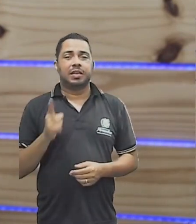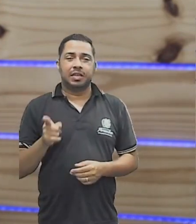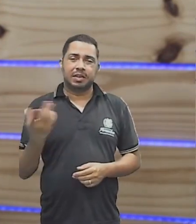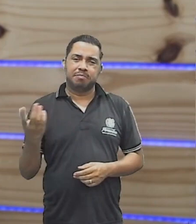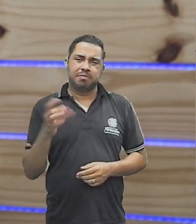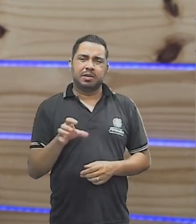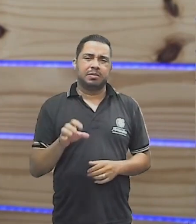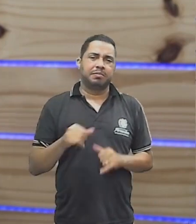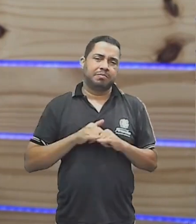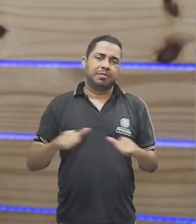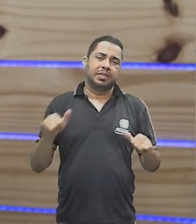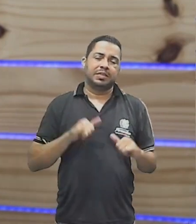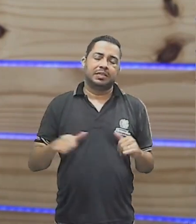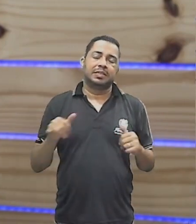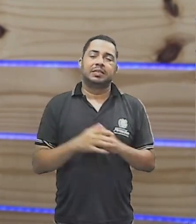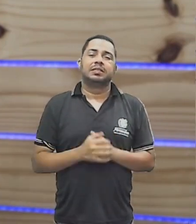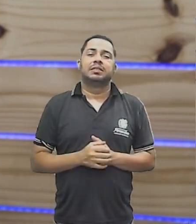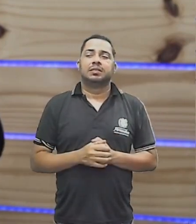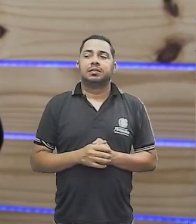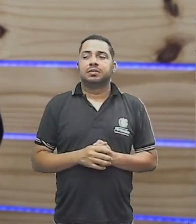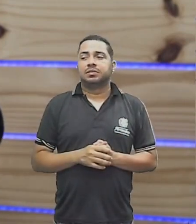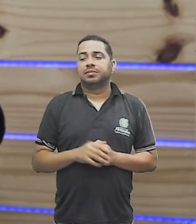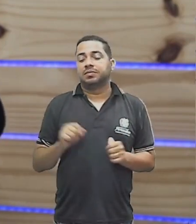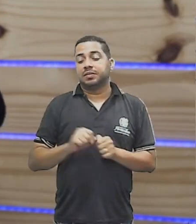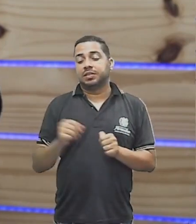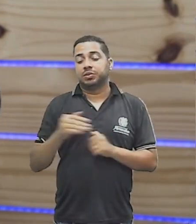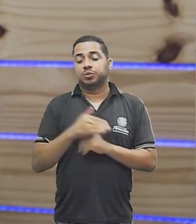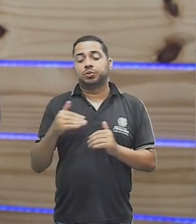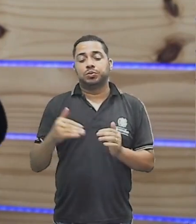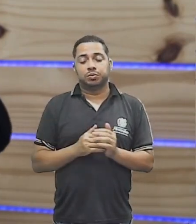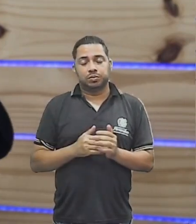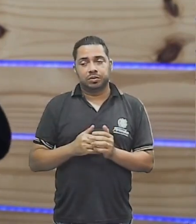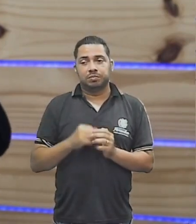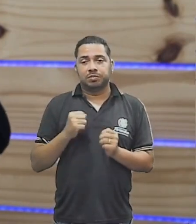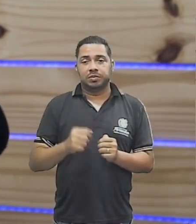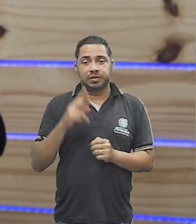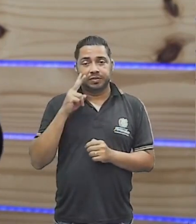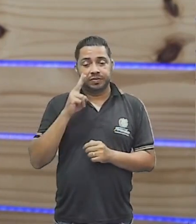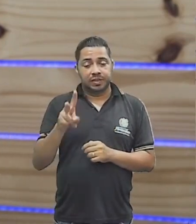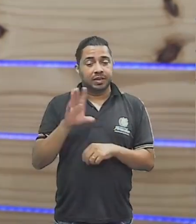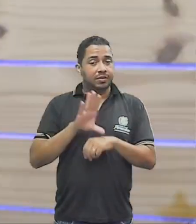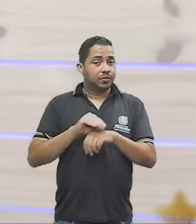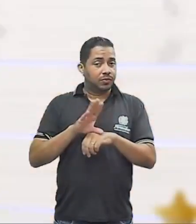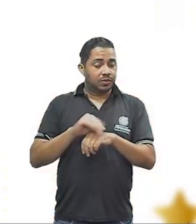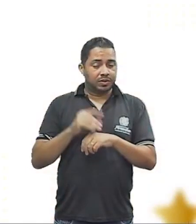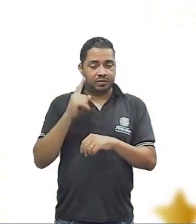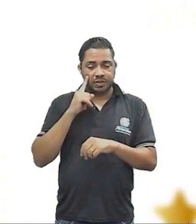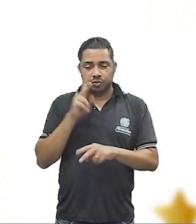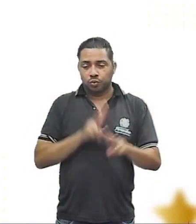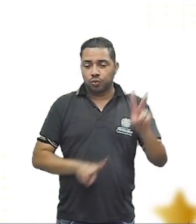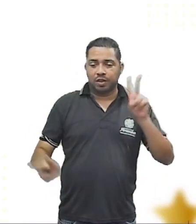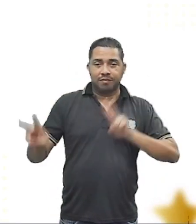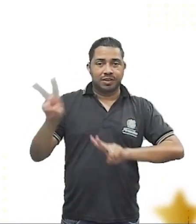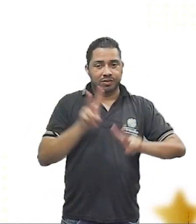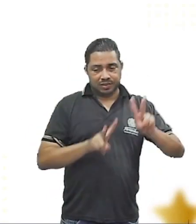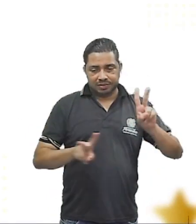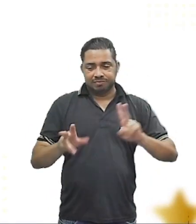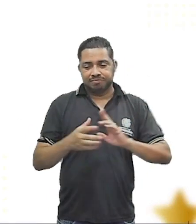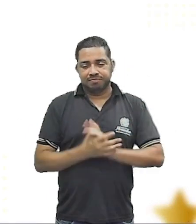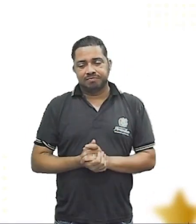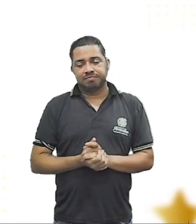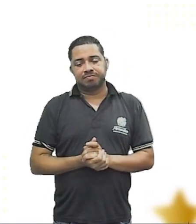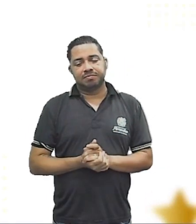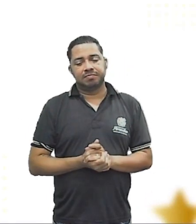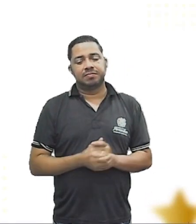aplicou marketing, fez toda, vocês podem ver aí a foto, toda uma visualização